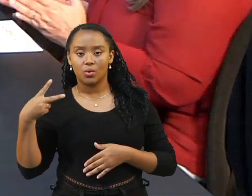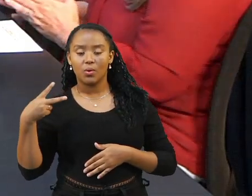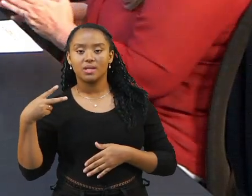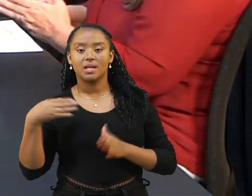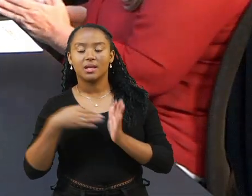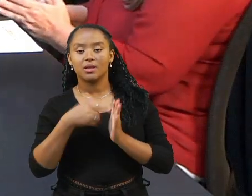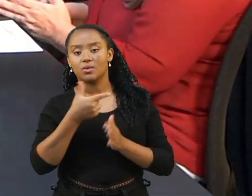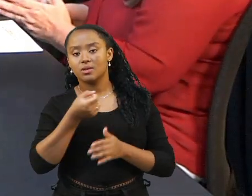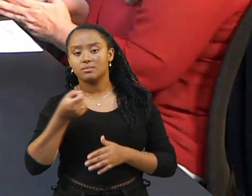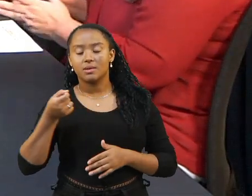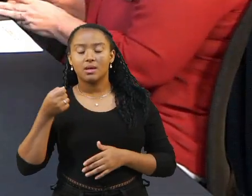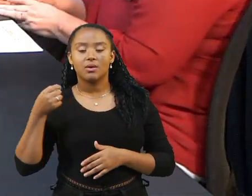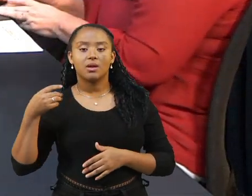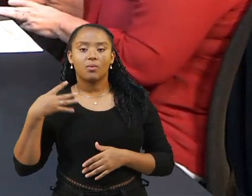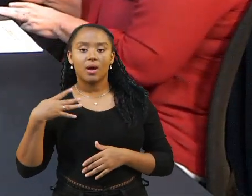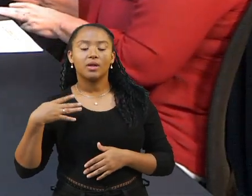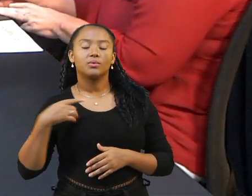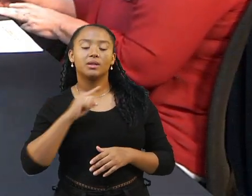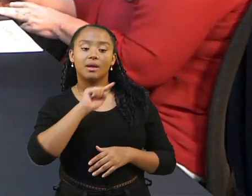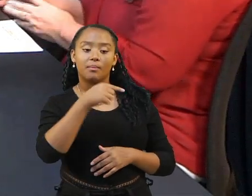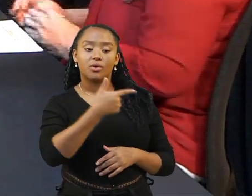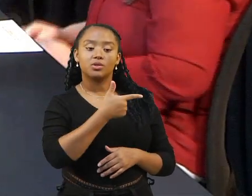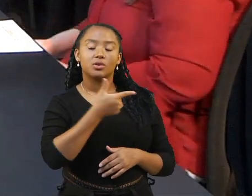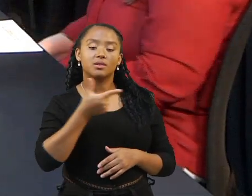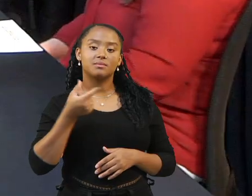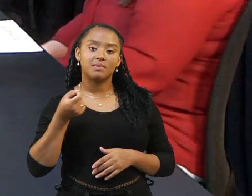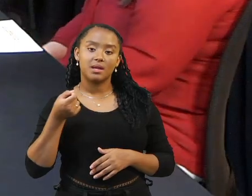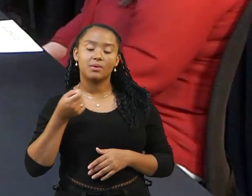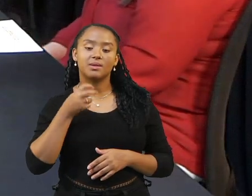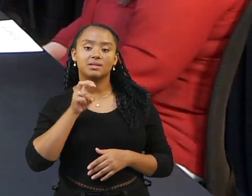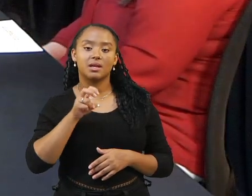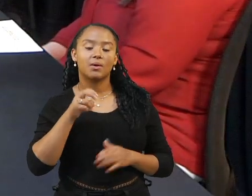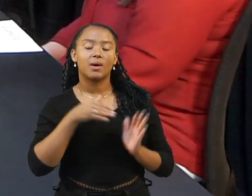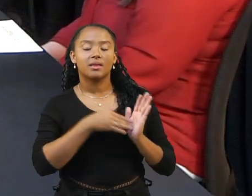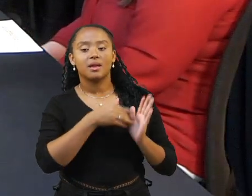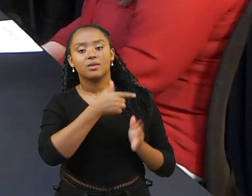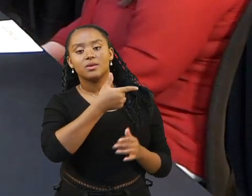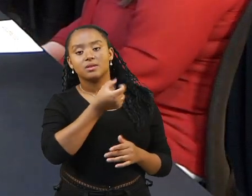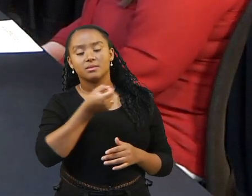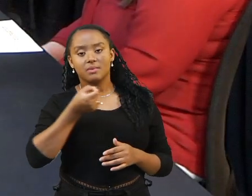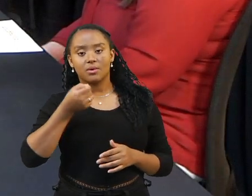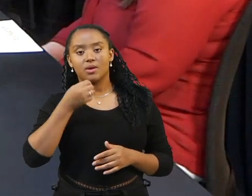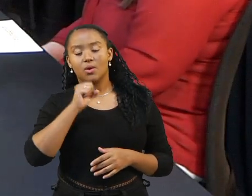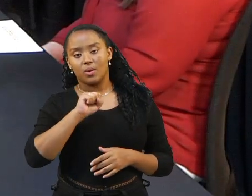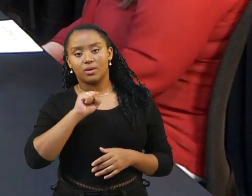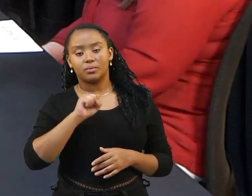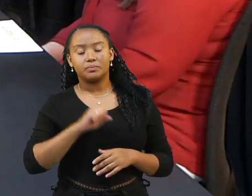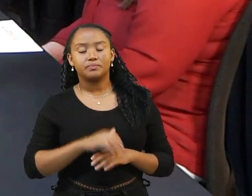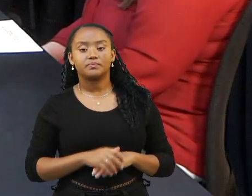2002 a 2004 e depois 2005 a 2008? Veja bem,